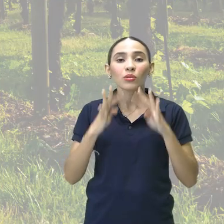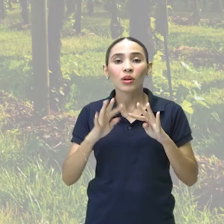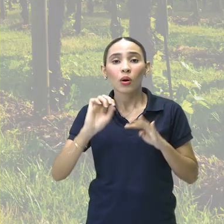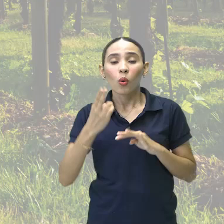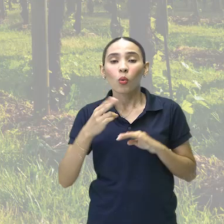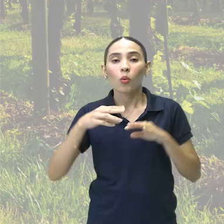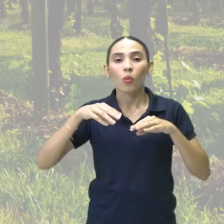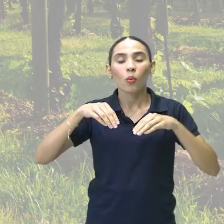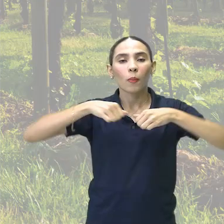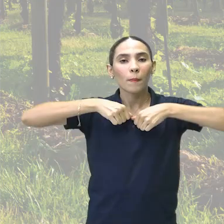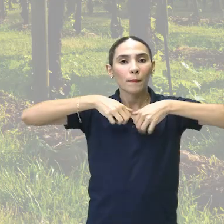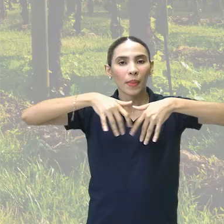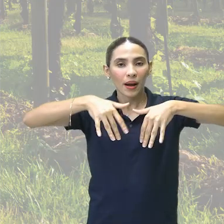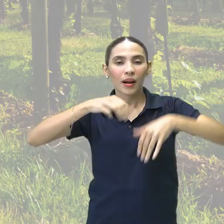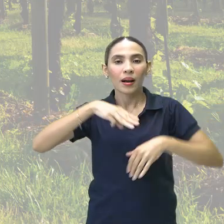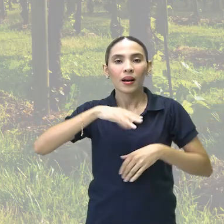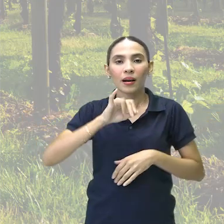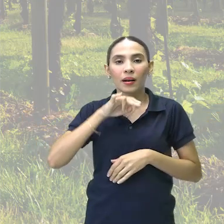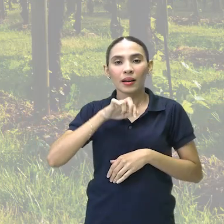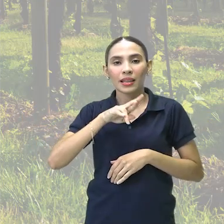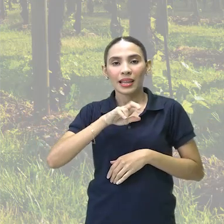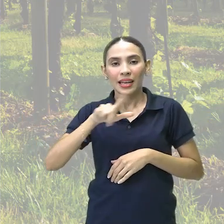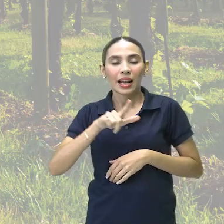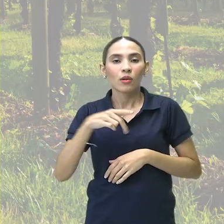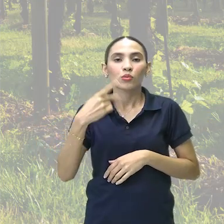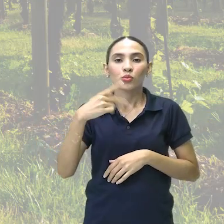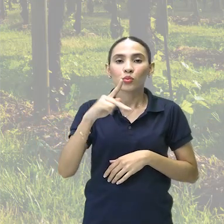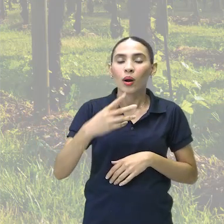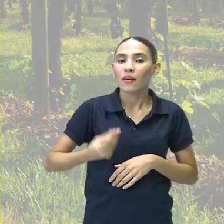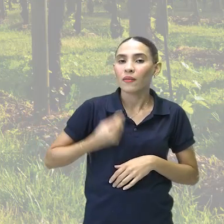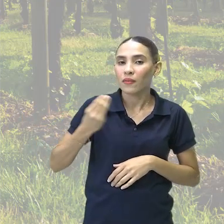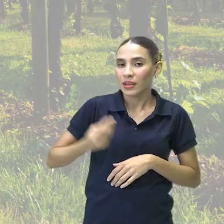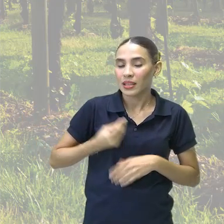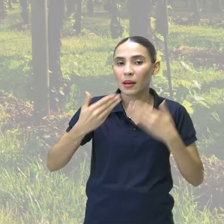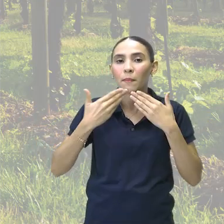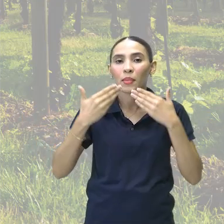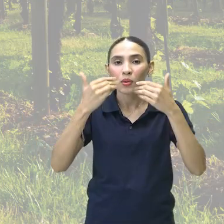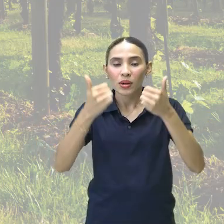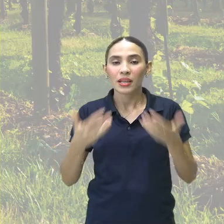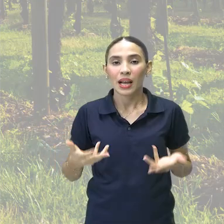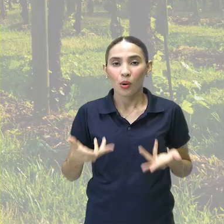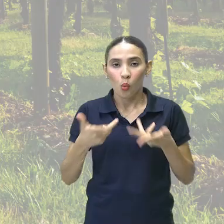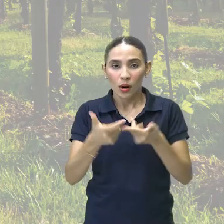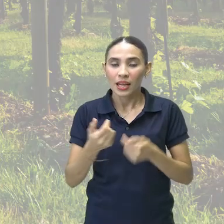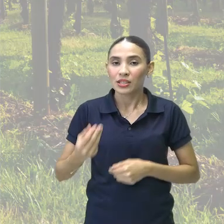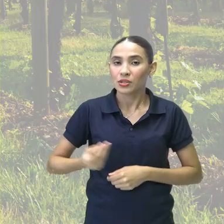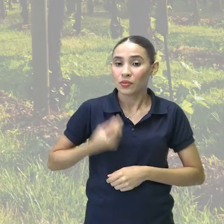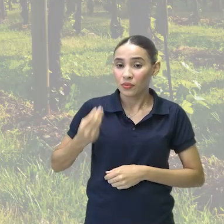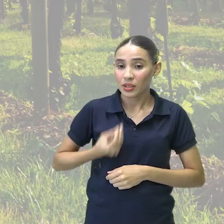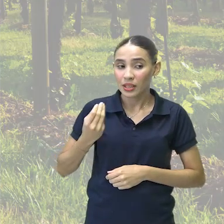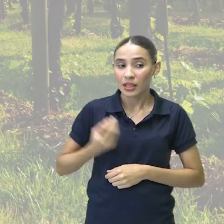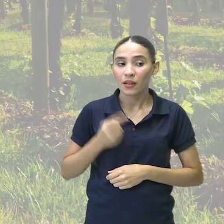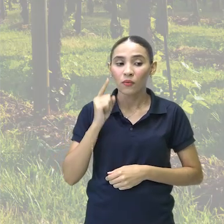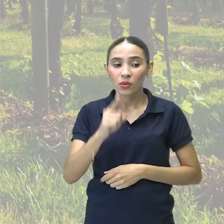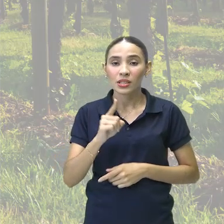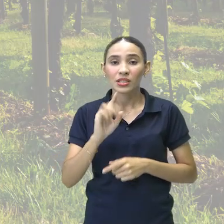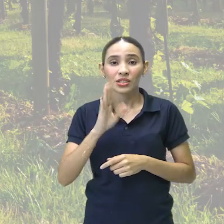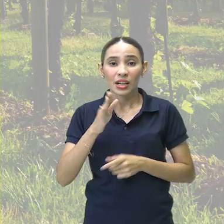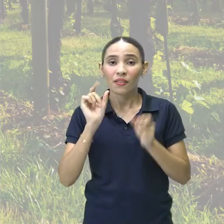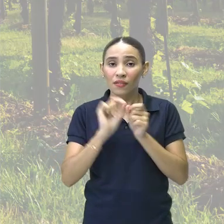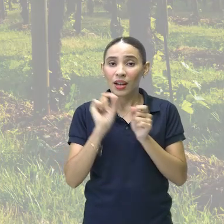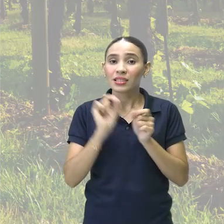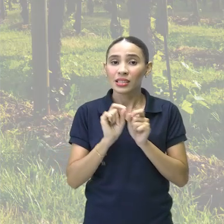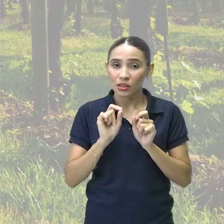recurso mineral, né, para a sua vida, para a melhoria da sua qualidade de vida, você já está fazendo uso